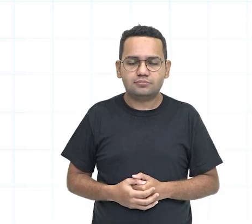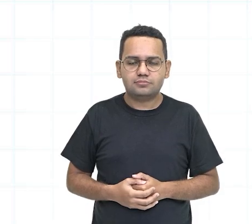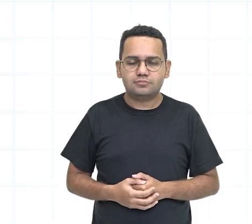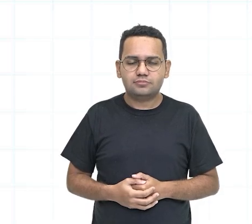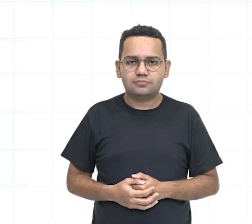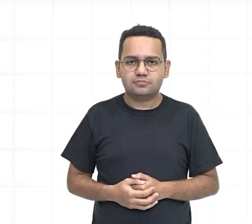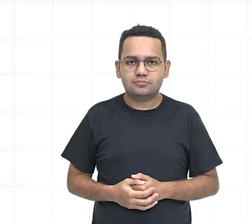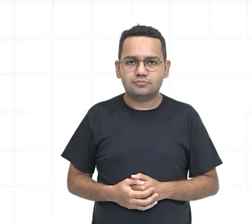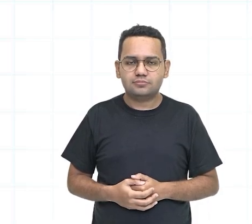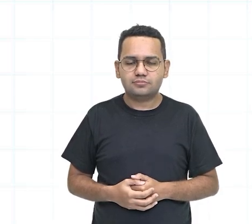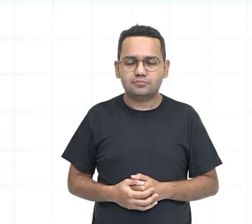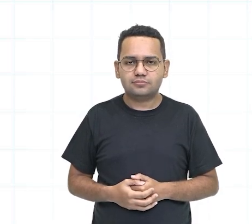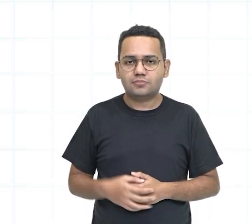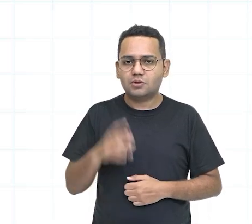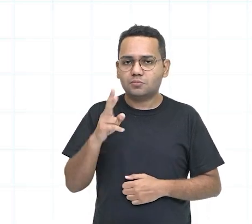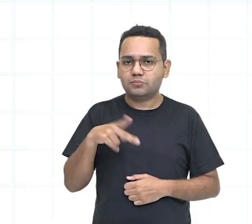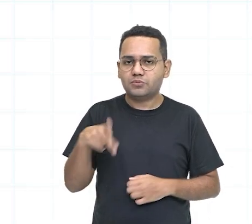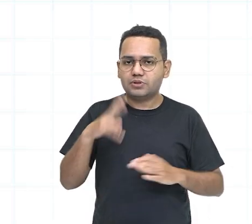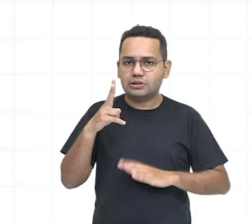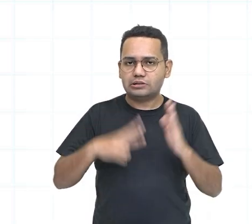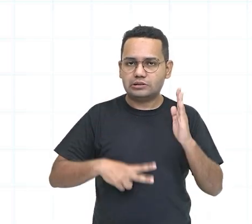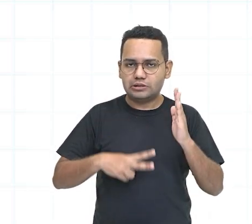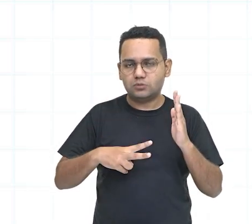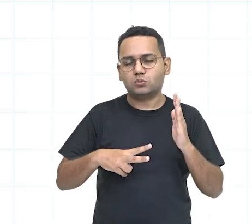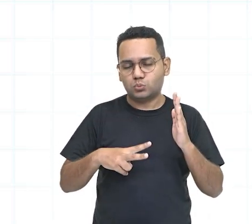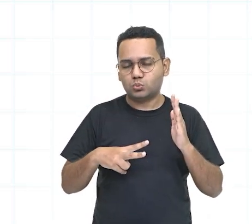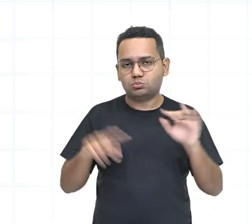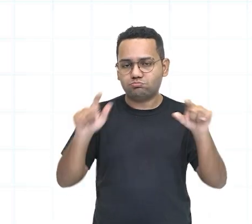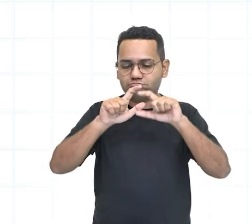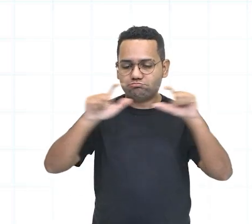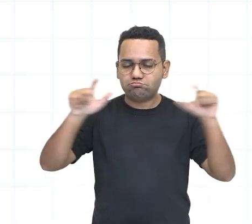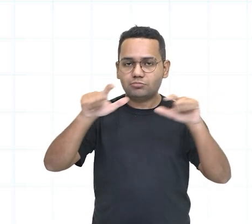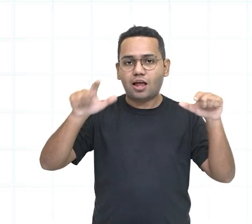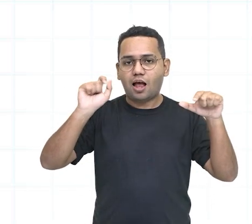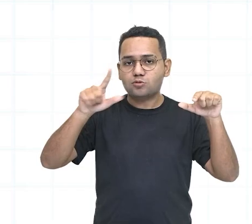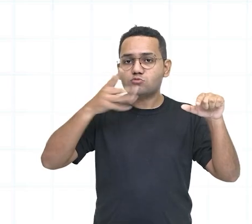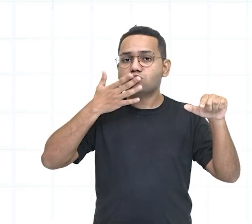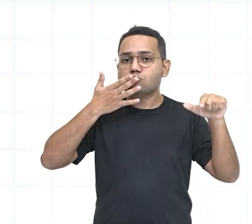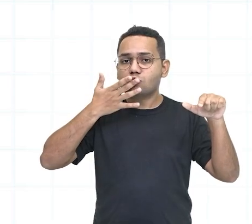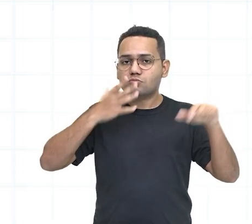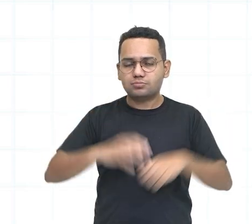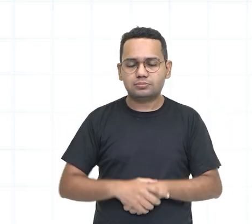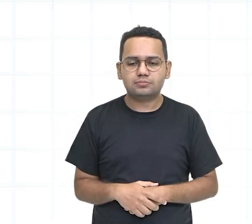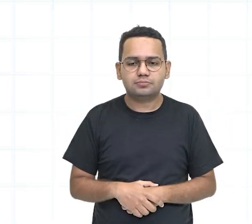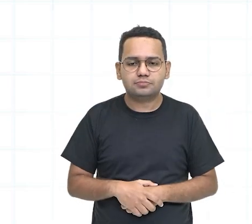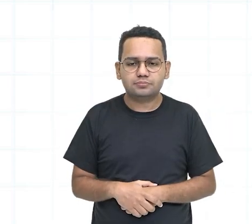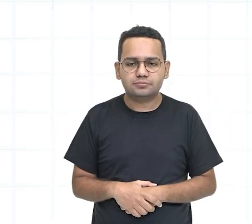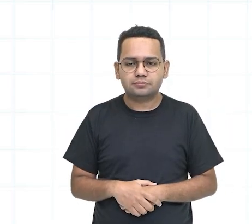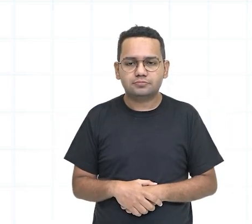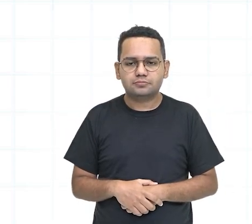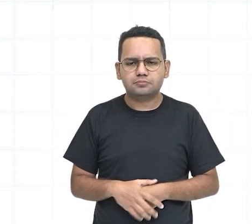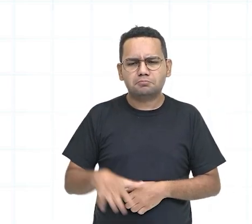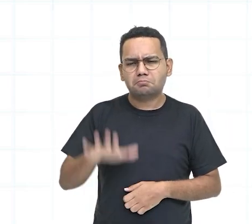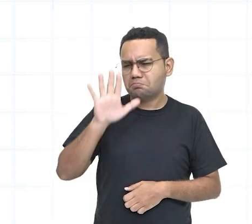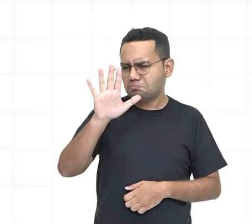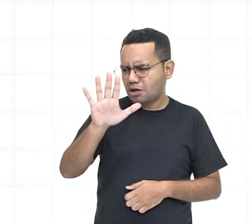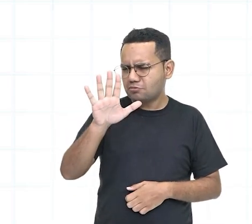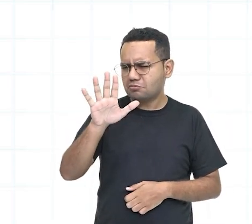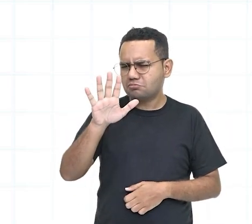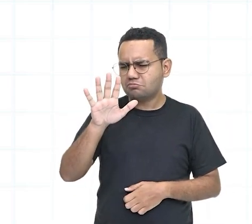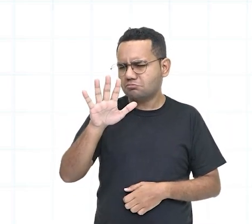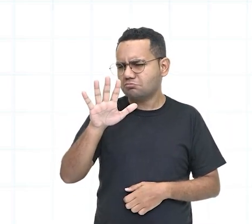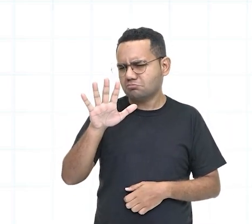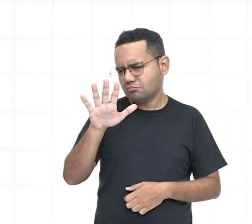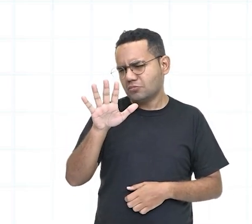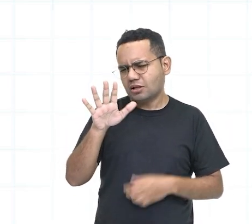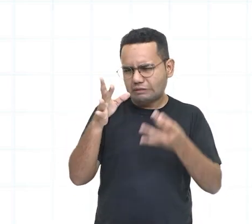the English Language through Asia Colonization. Vou ver com calma esse título aqui com vocês, rapidinho,